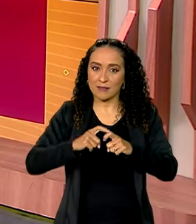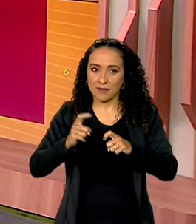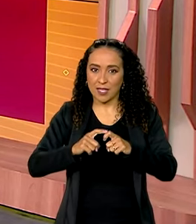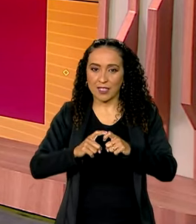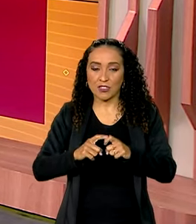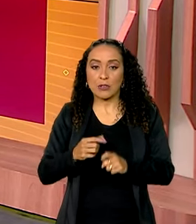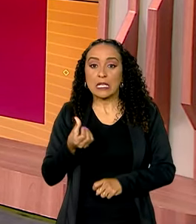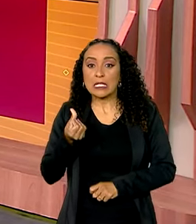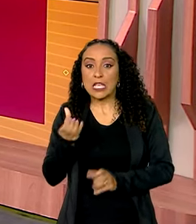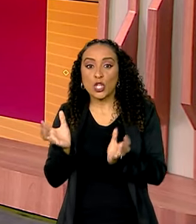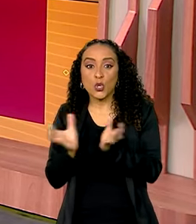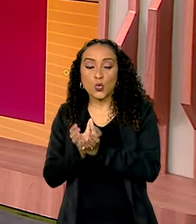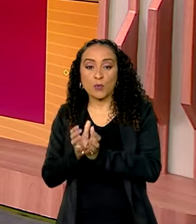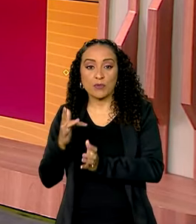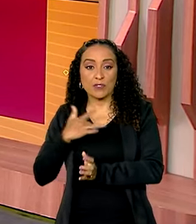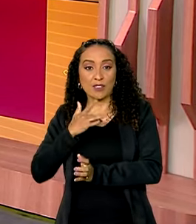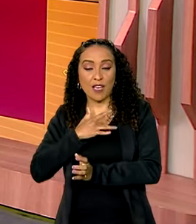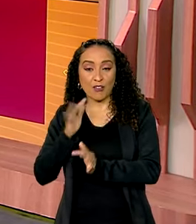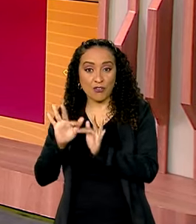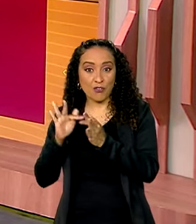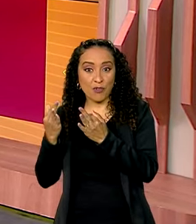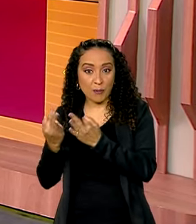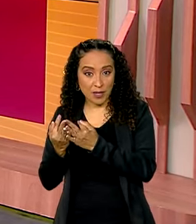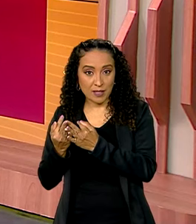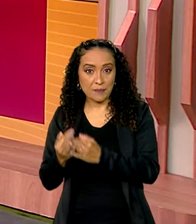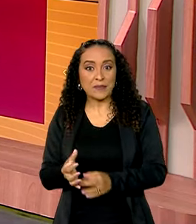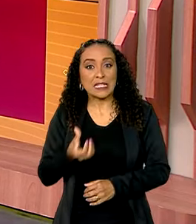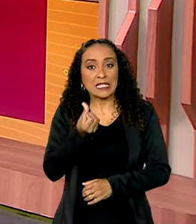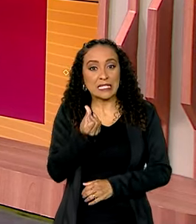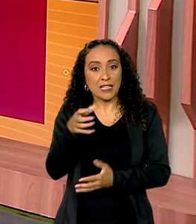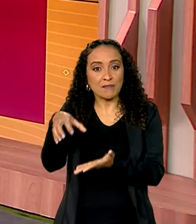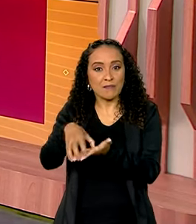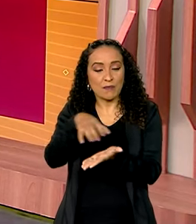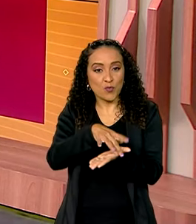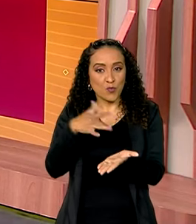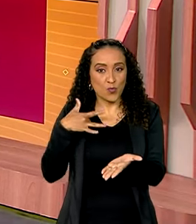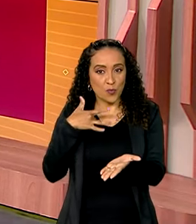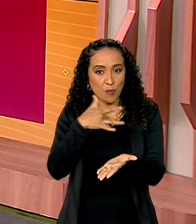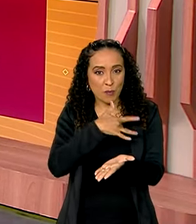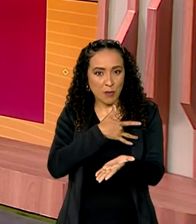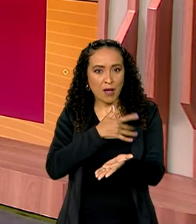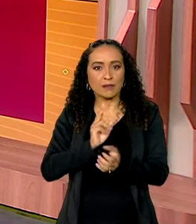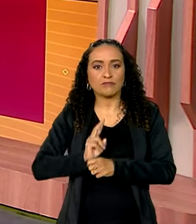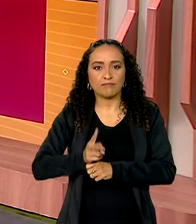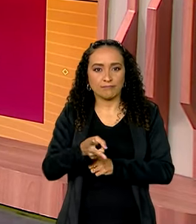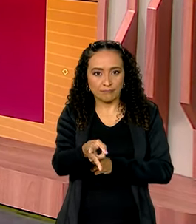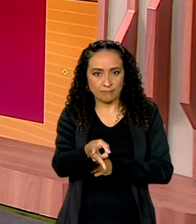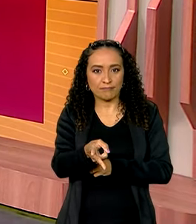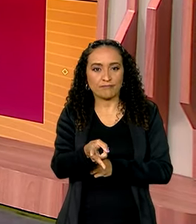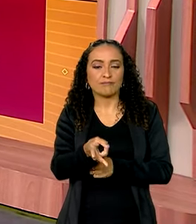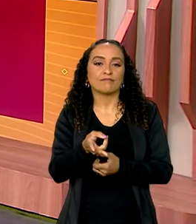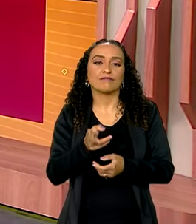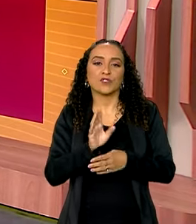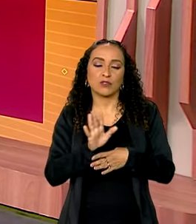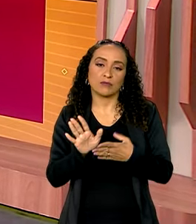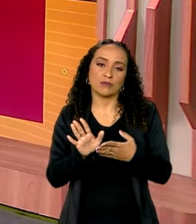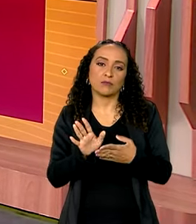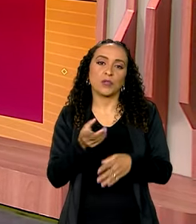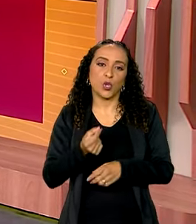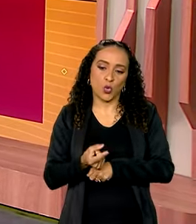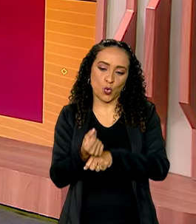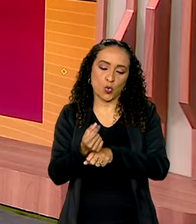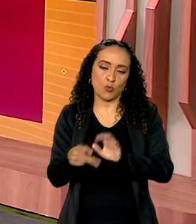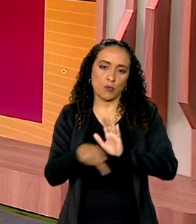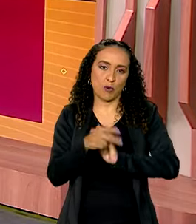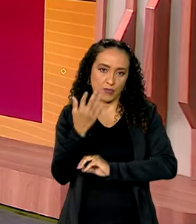Médicos, 6 equipes do Saúde da Família e também 6 unidades básicas de saúde mantidas